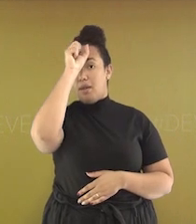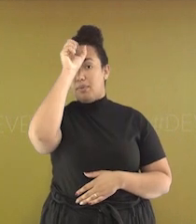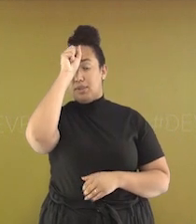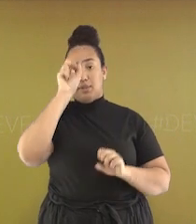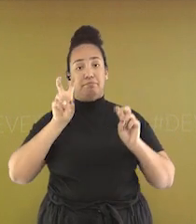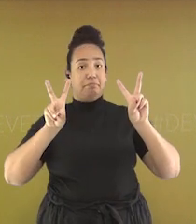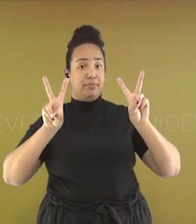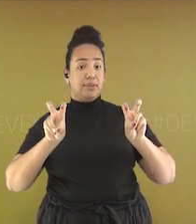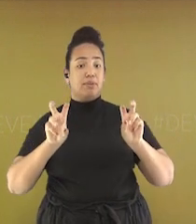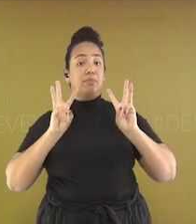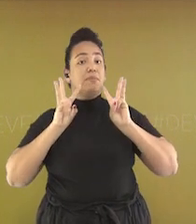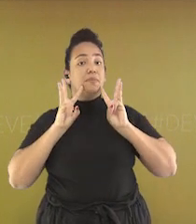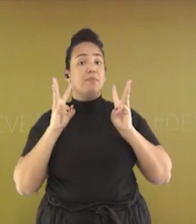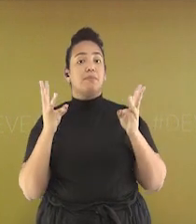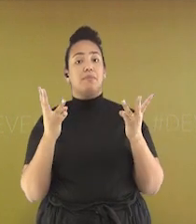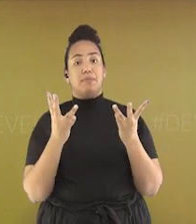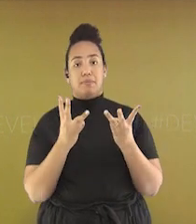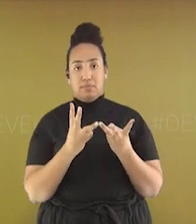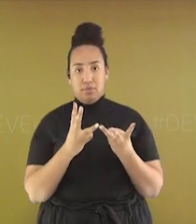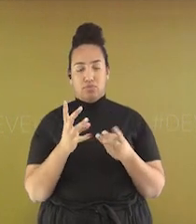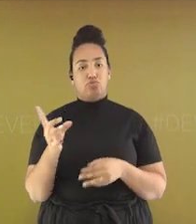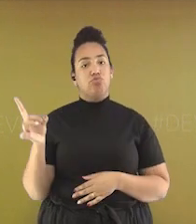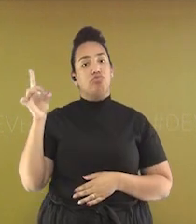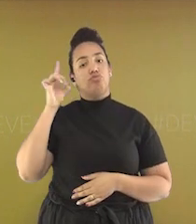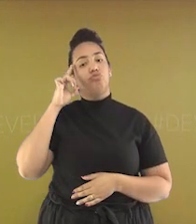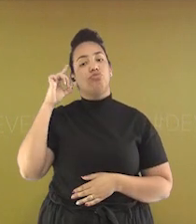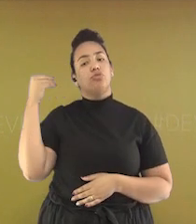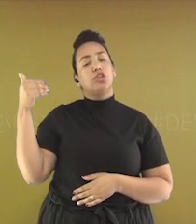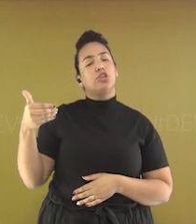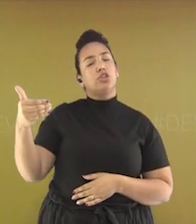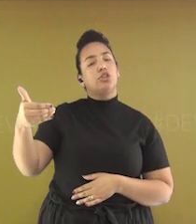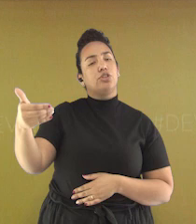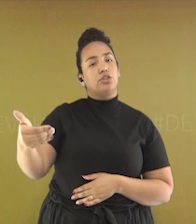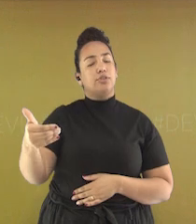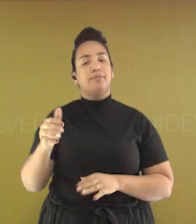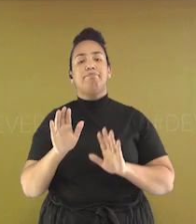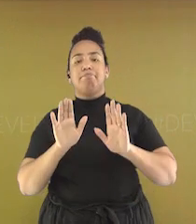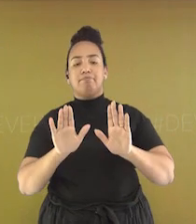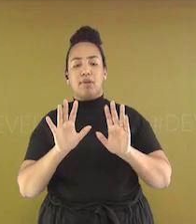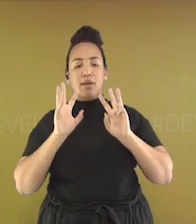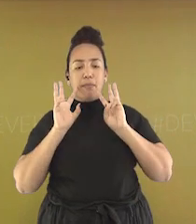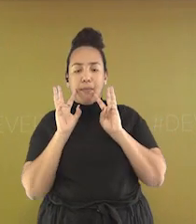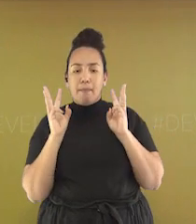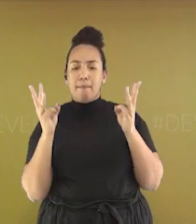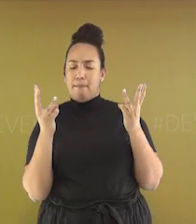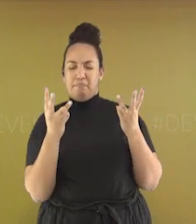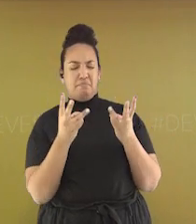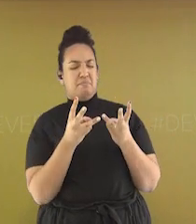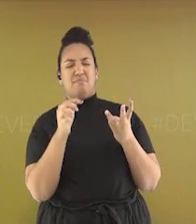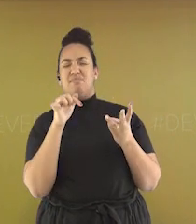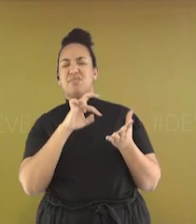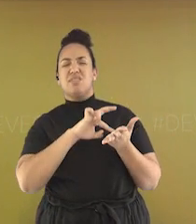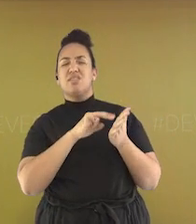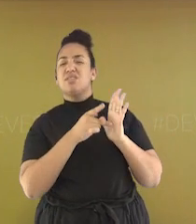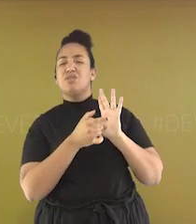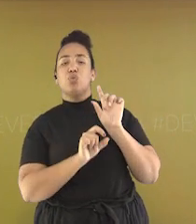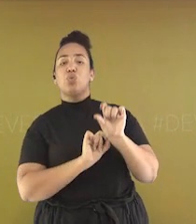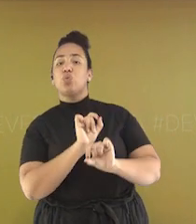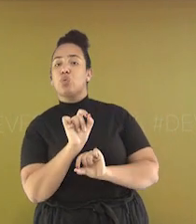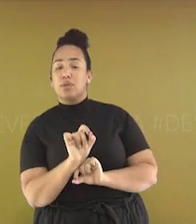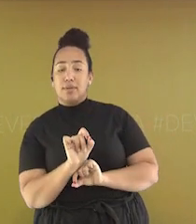a grandeza massa em situações do dia a dia. Mas o que é essa grandeza